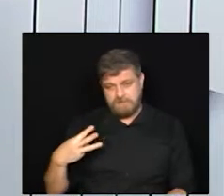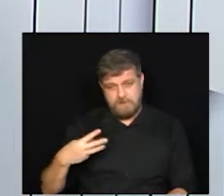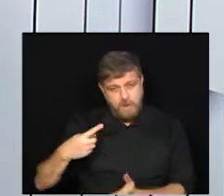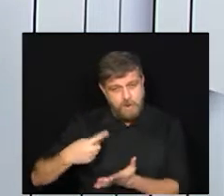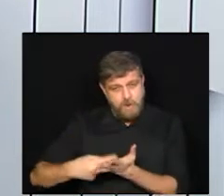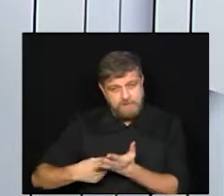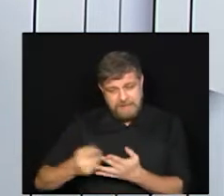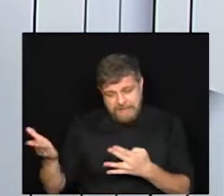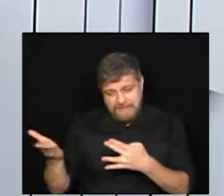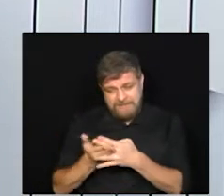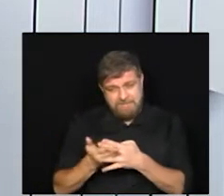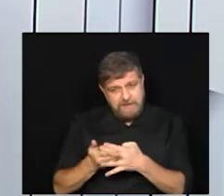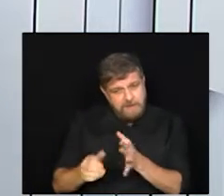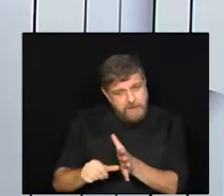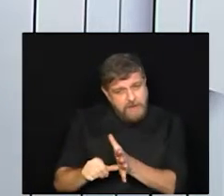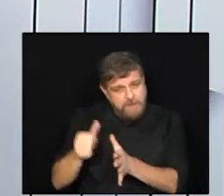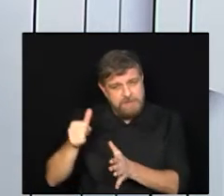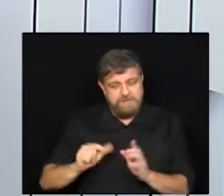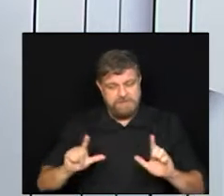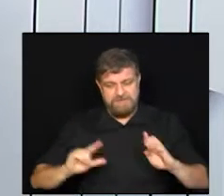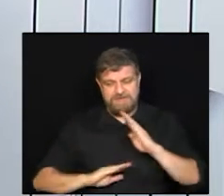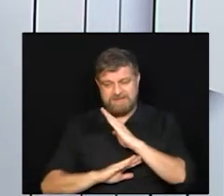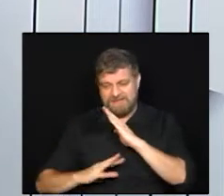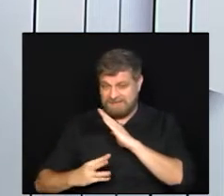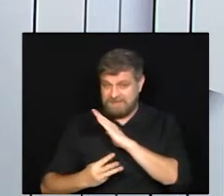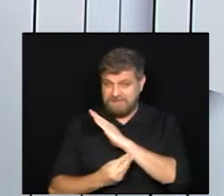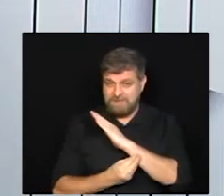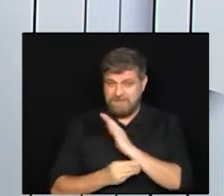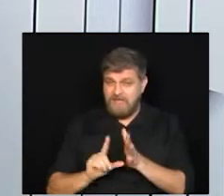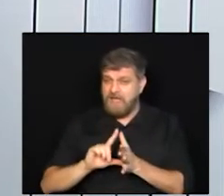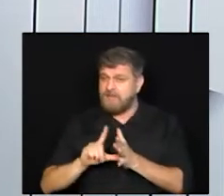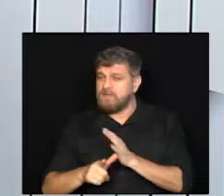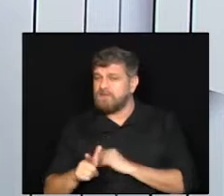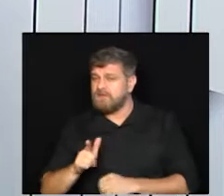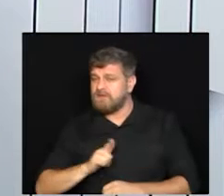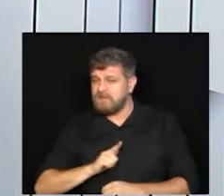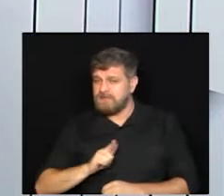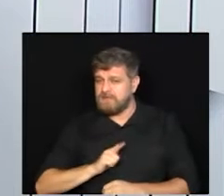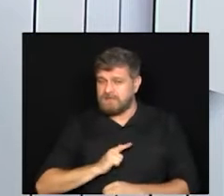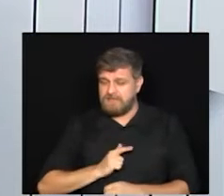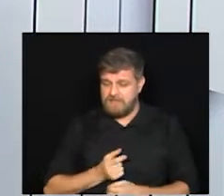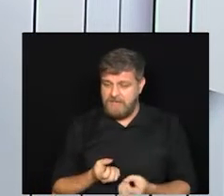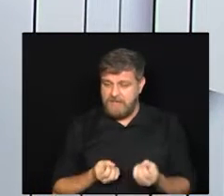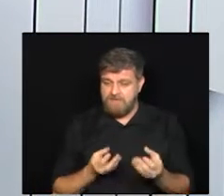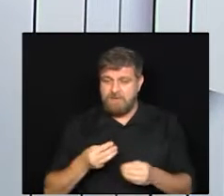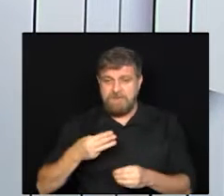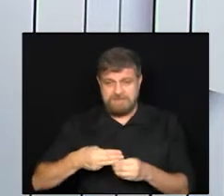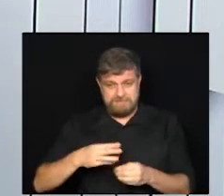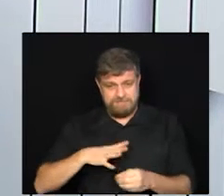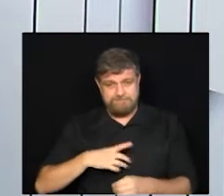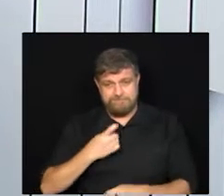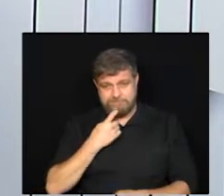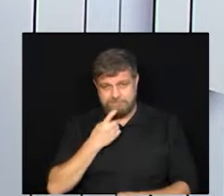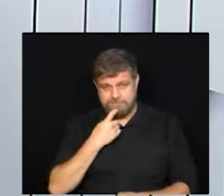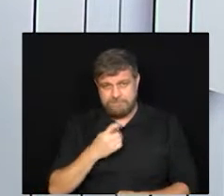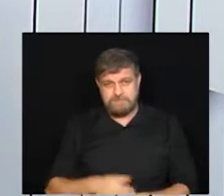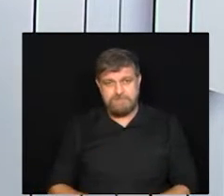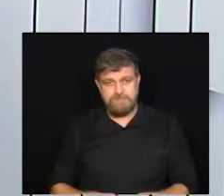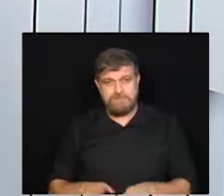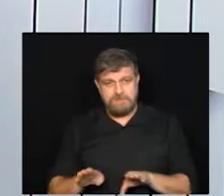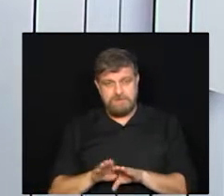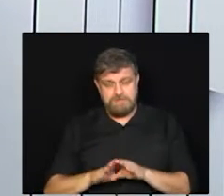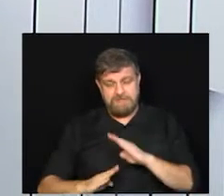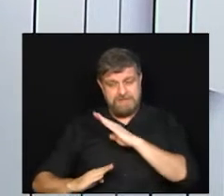seguinte, primeiro intervalo, aqui no Câmara Total, e na volta tem as notícias da metrópole de Campinas,